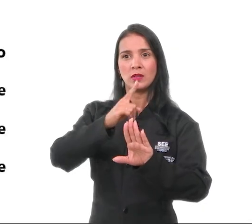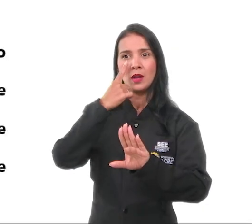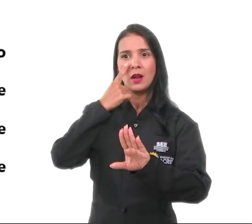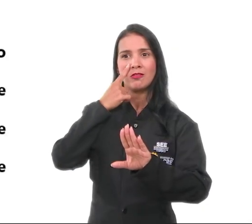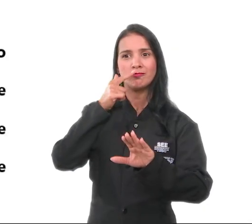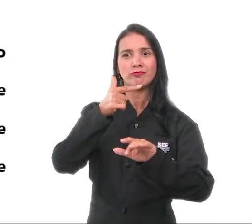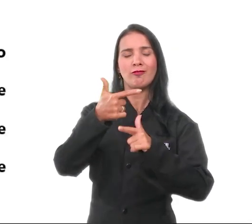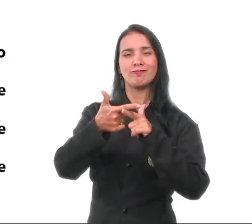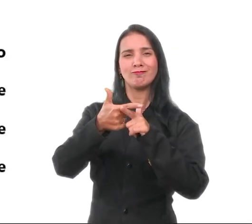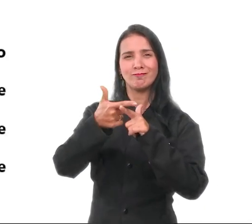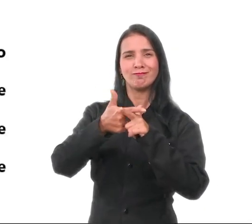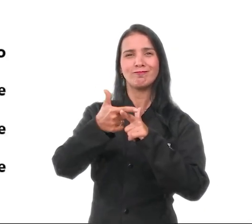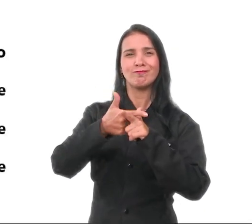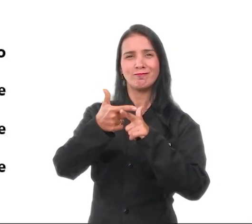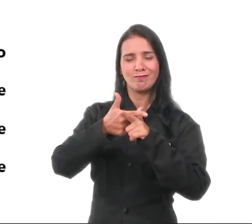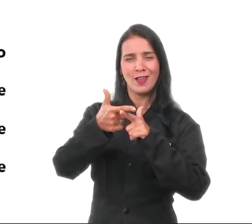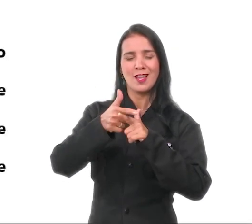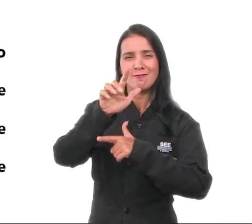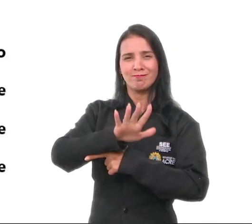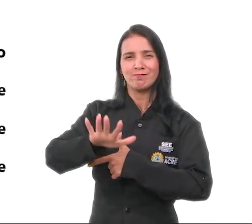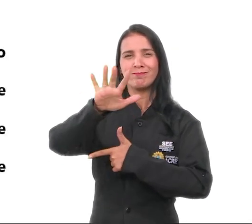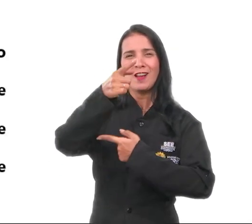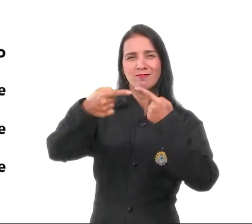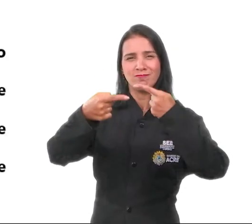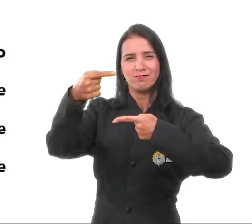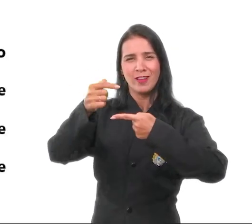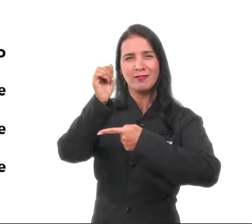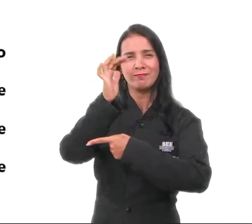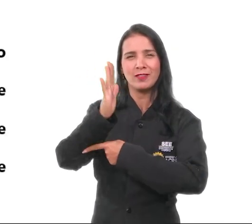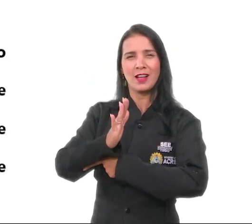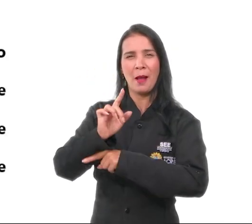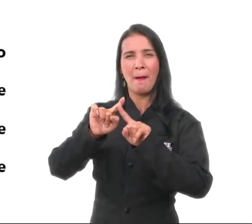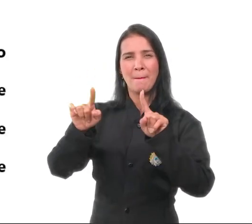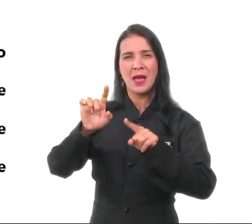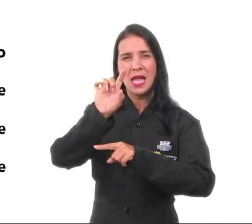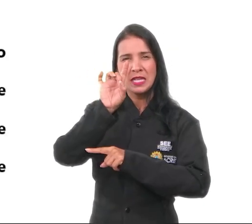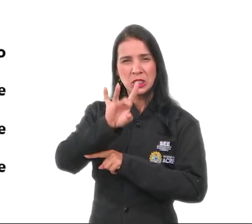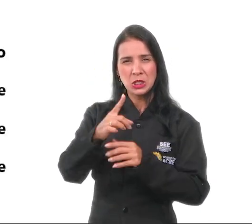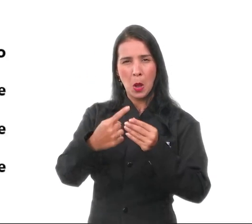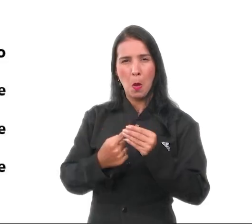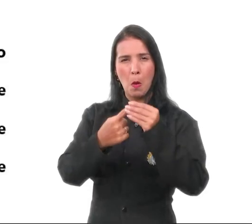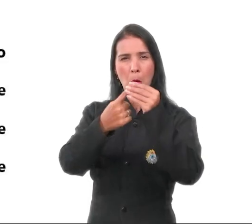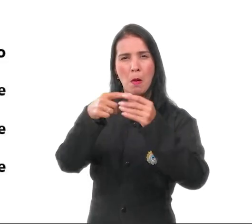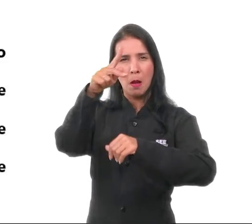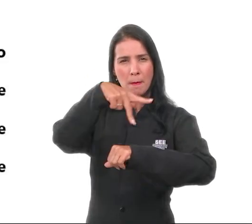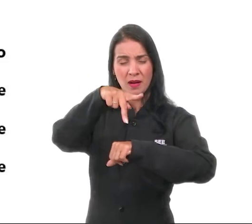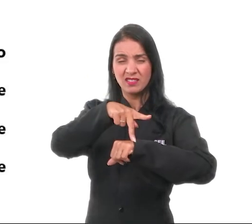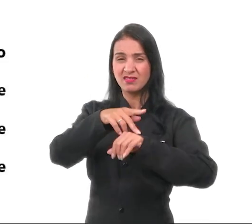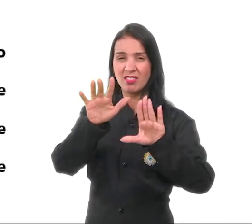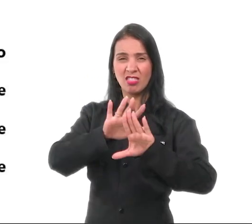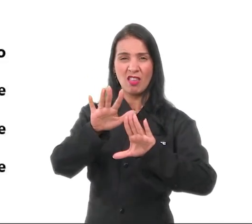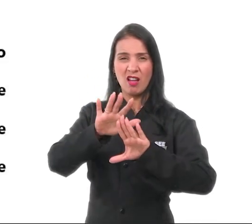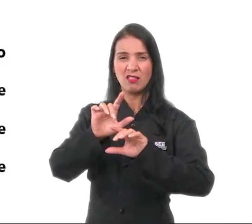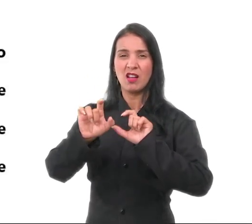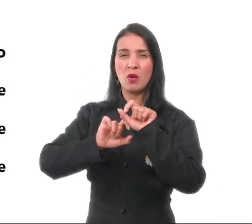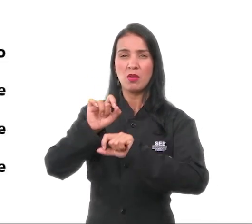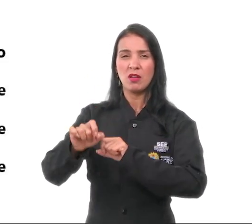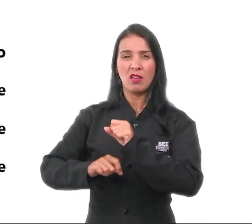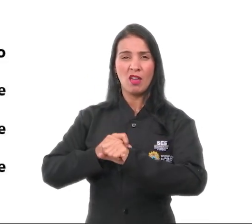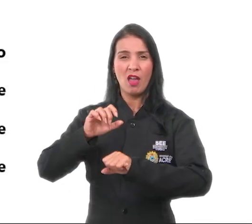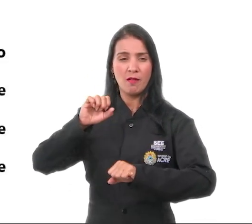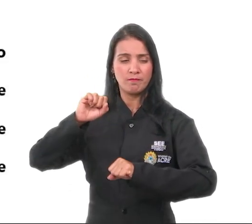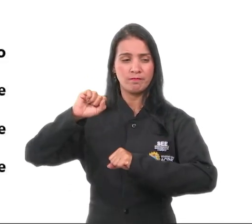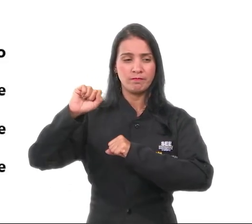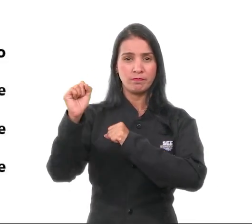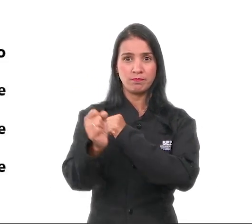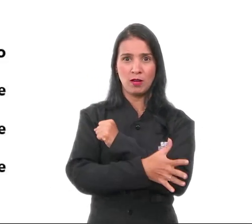cenário político brasileiro. E, é claro, não é uma exclusividade do nosso país, que é a corrupção. Vocês percebem que os papéis